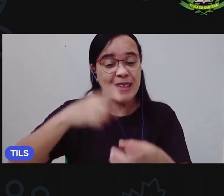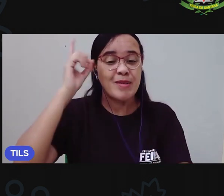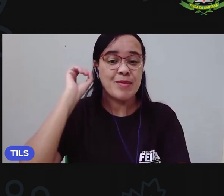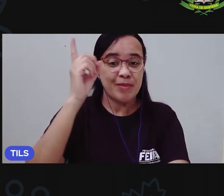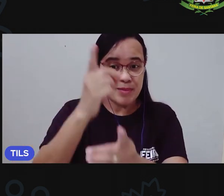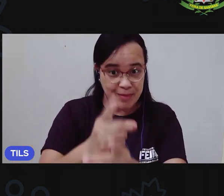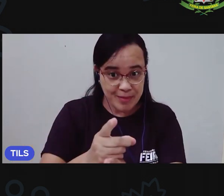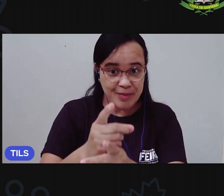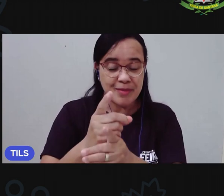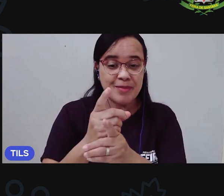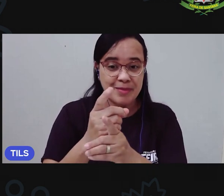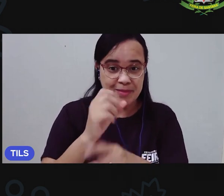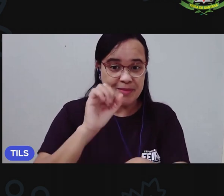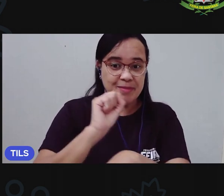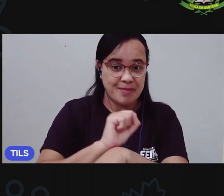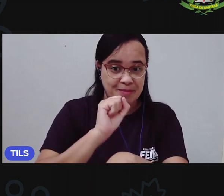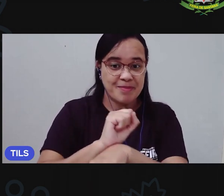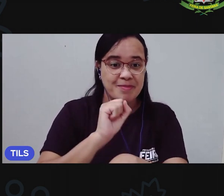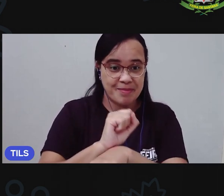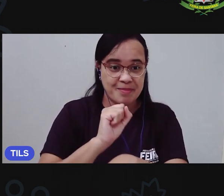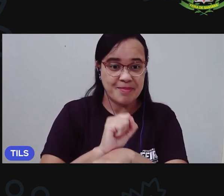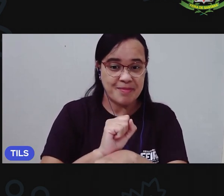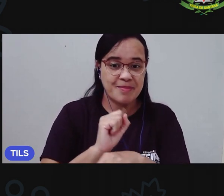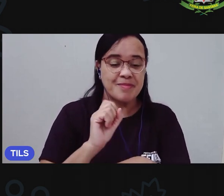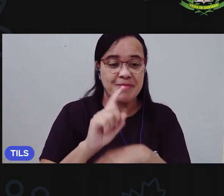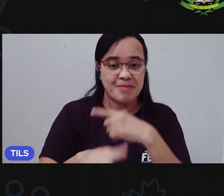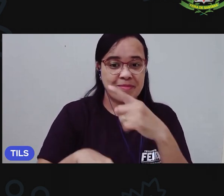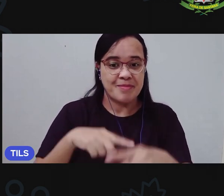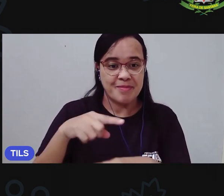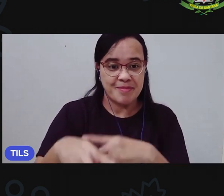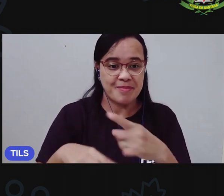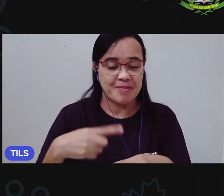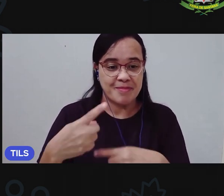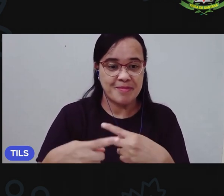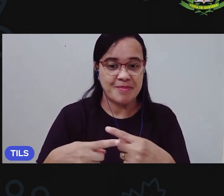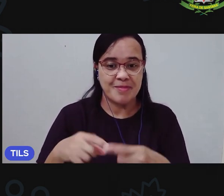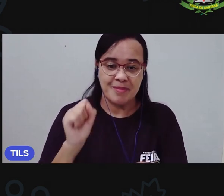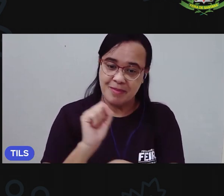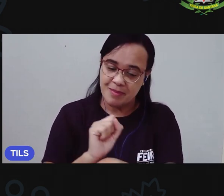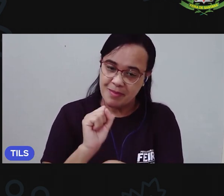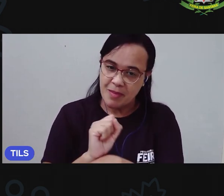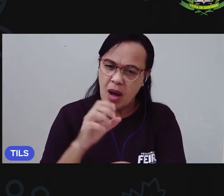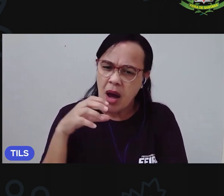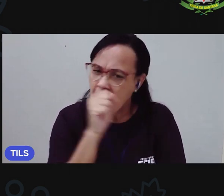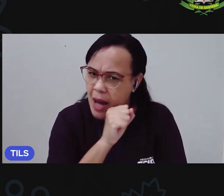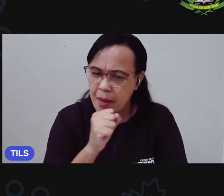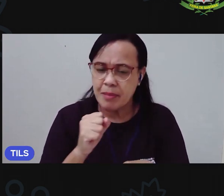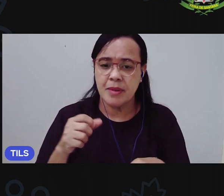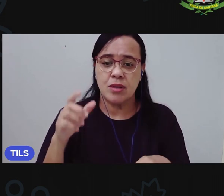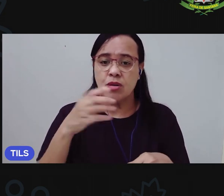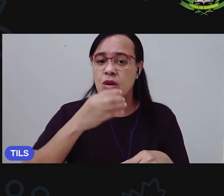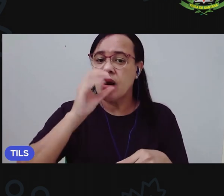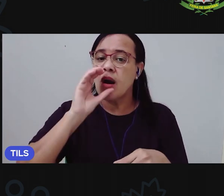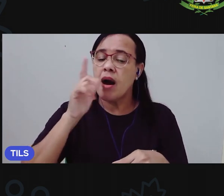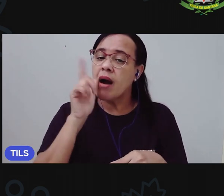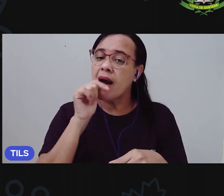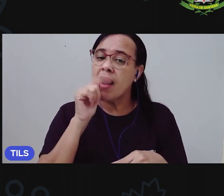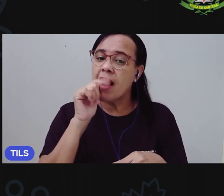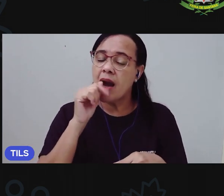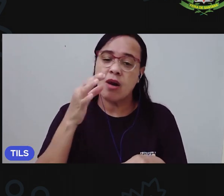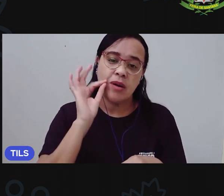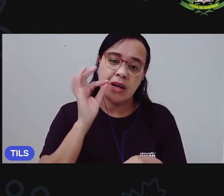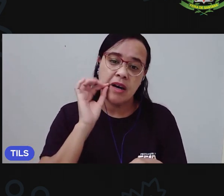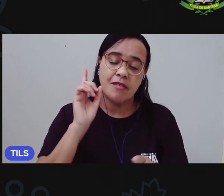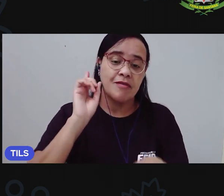pouquinho tá salvar só vou deixar você um minutinho para vocês beber uma água e tomar um café e já voltar